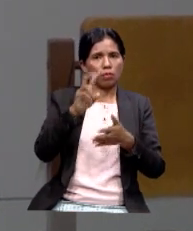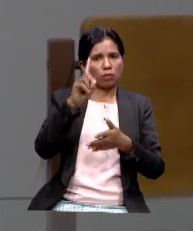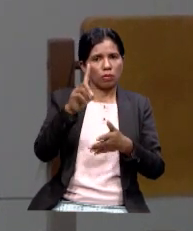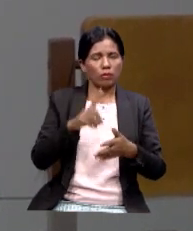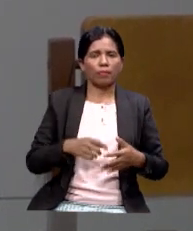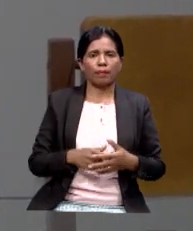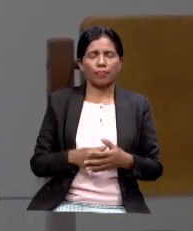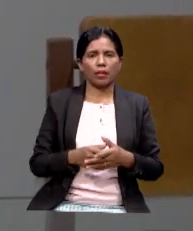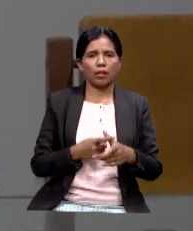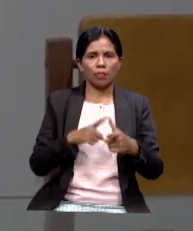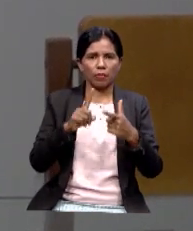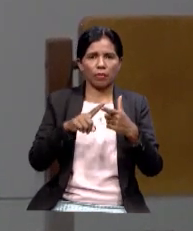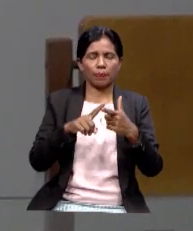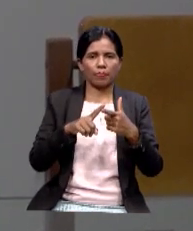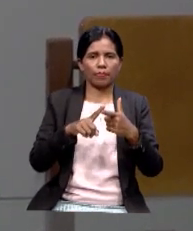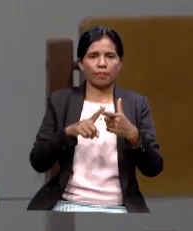segundo